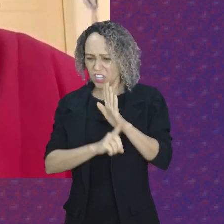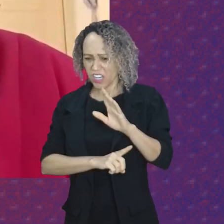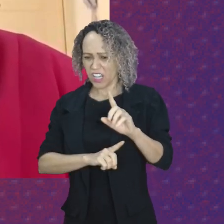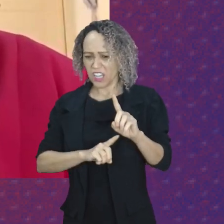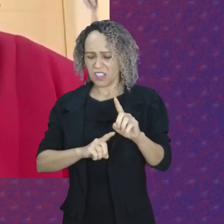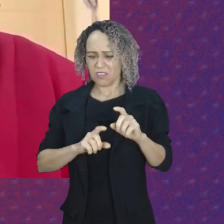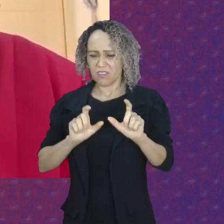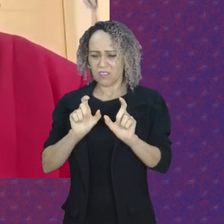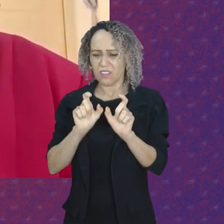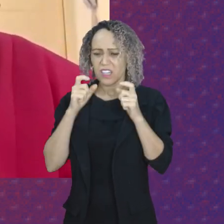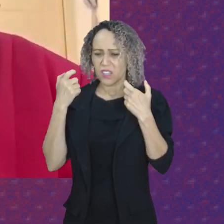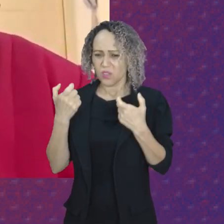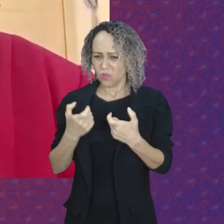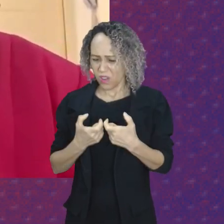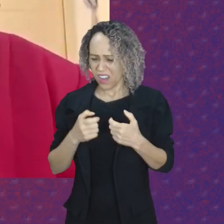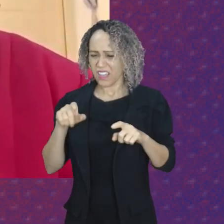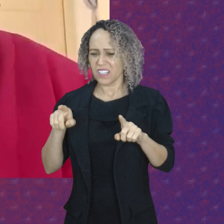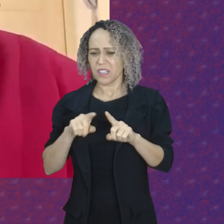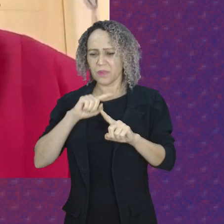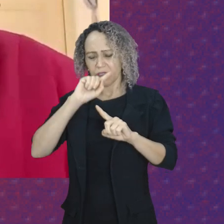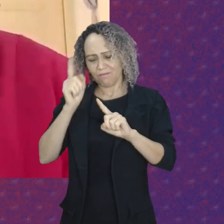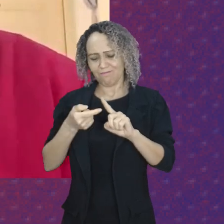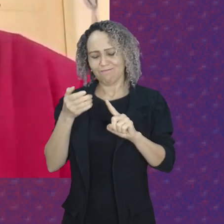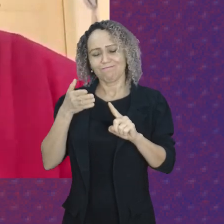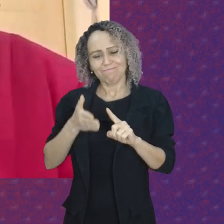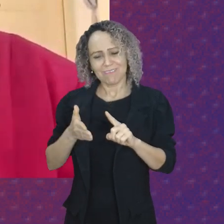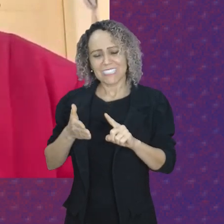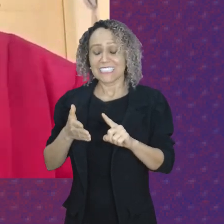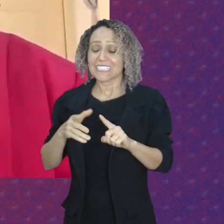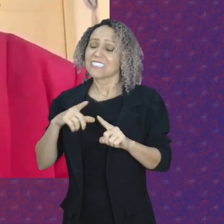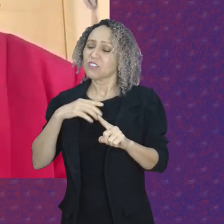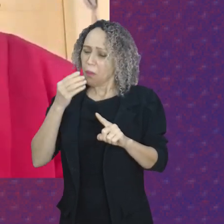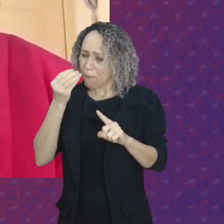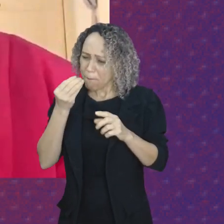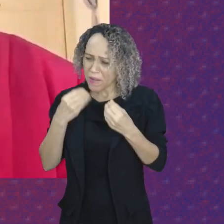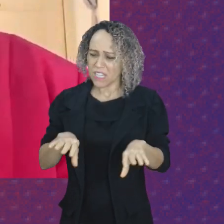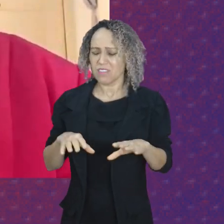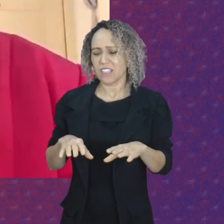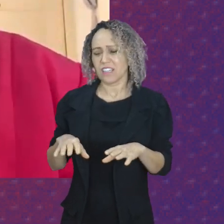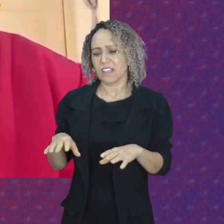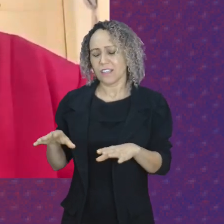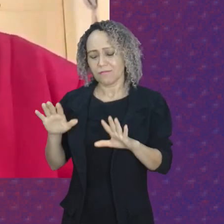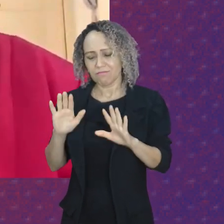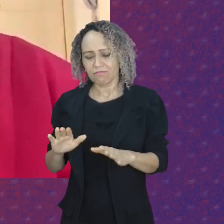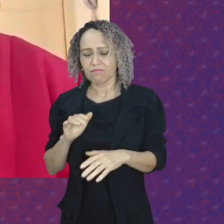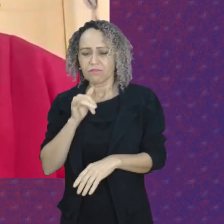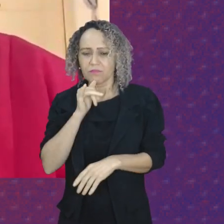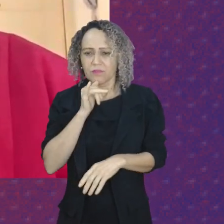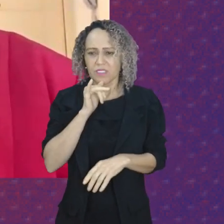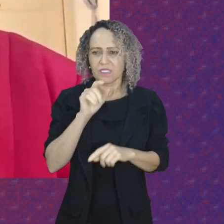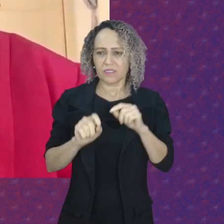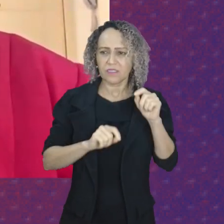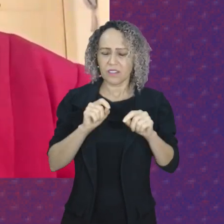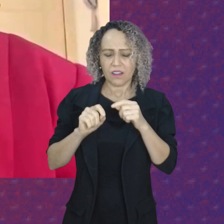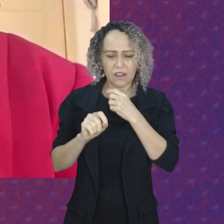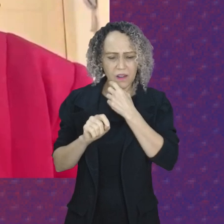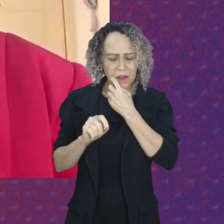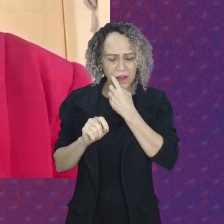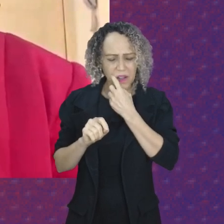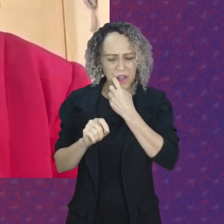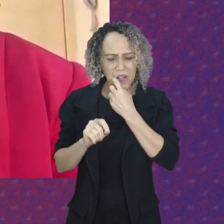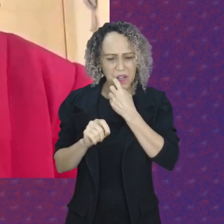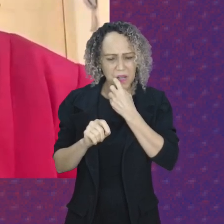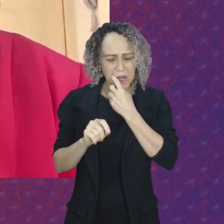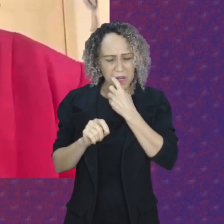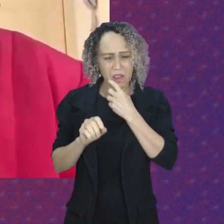Mulher e a atuação internacional regressiva do Brasil nos órgãos de direitos humanos e temas sociais, como a Organização